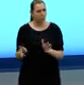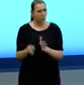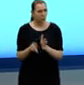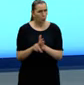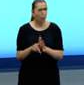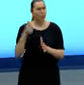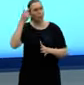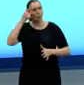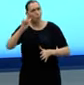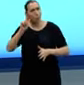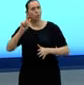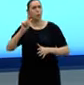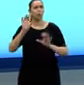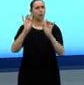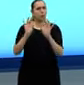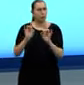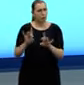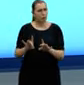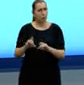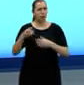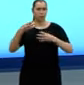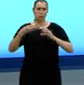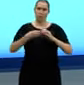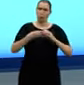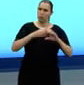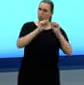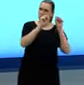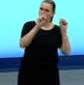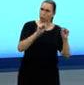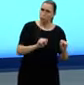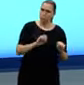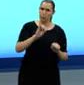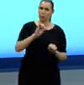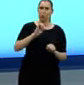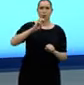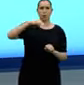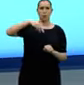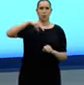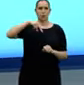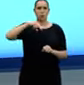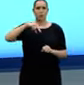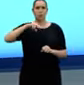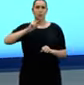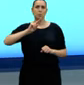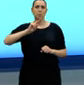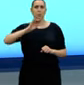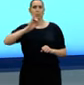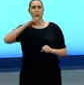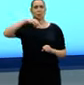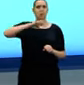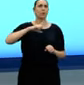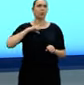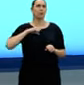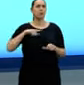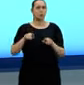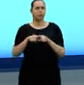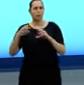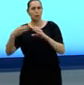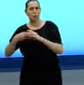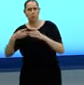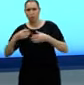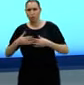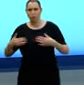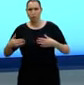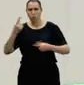elas conseguem se especializar em células do sistema imune, como os linfócitos, e em células do